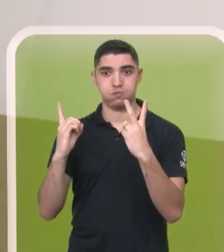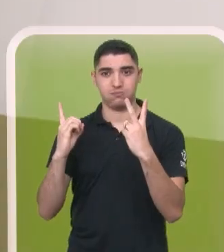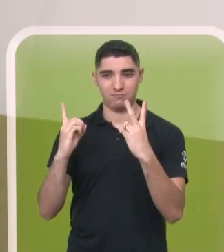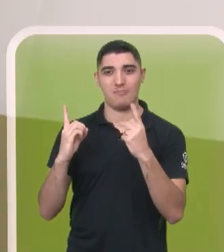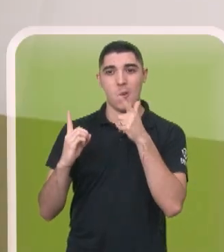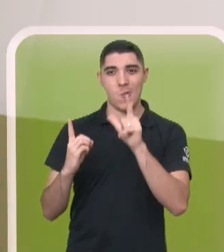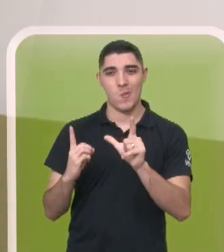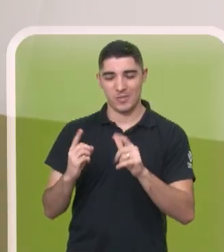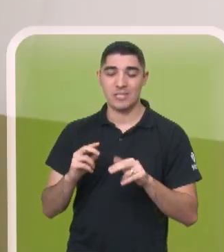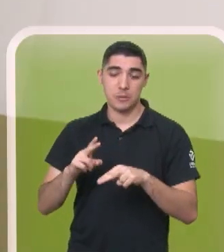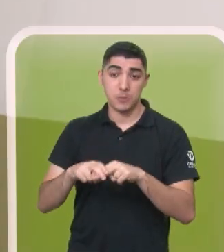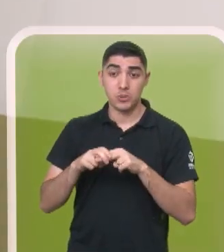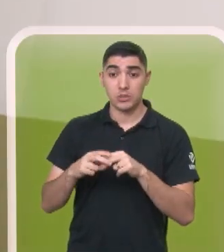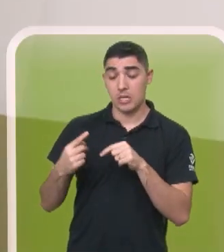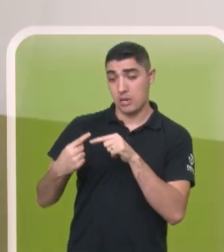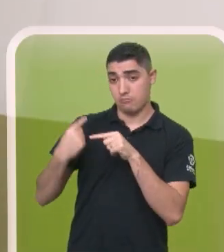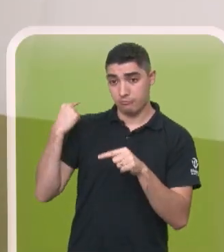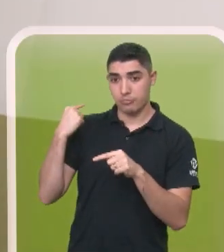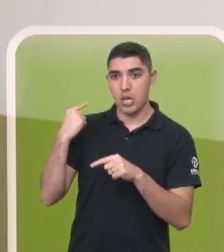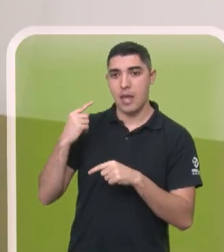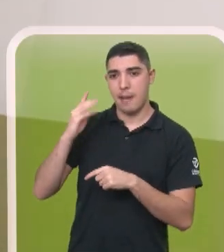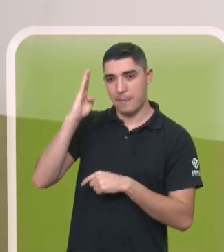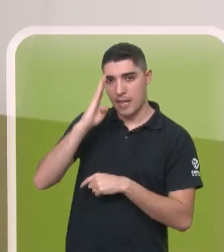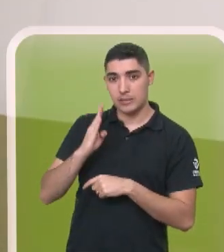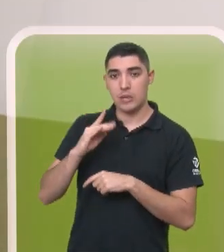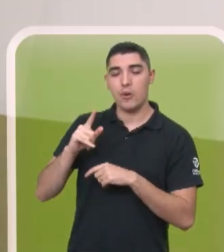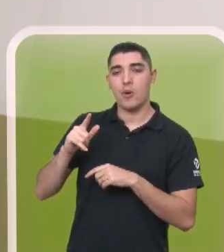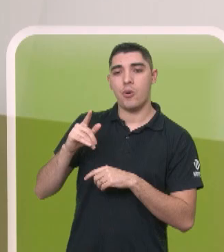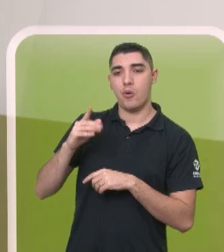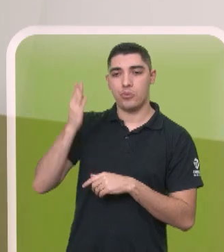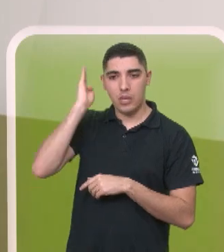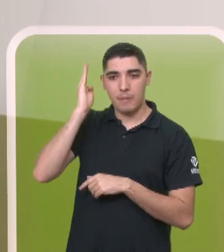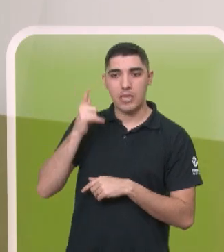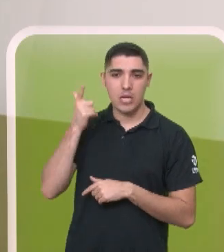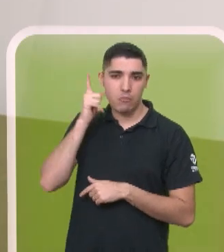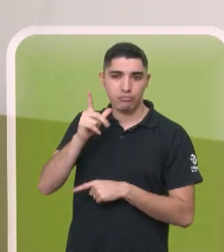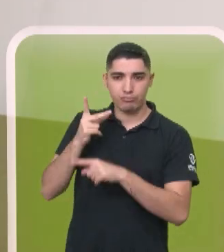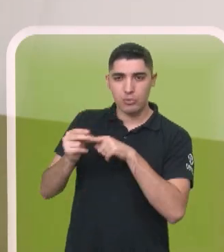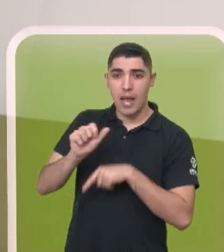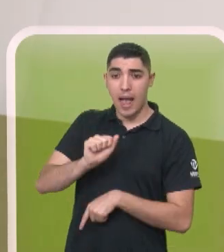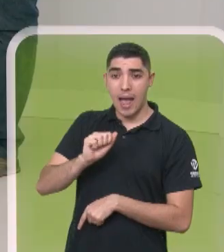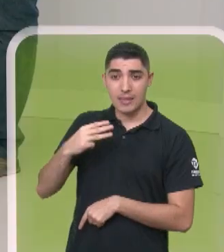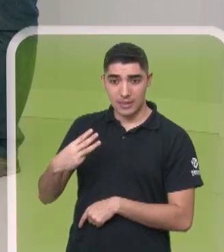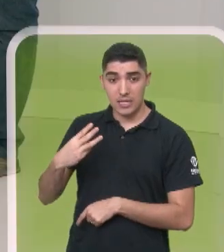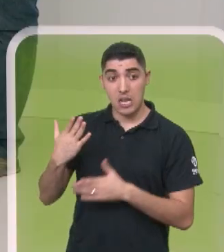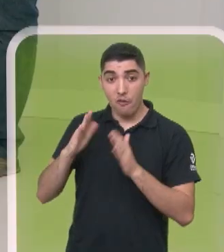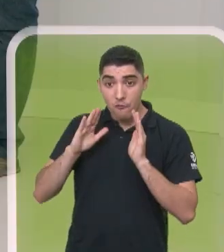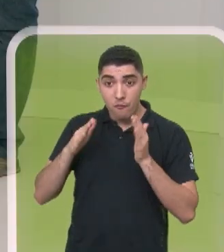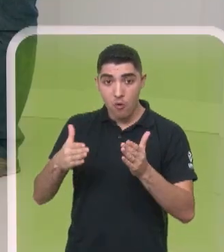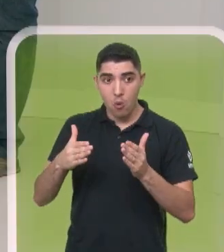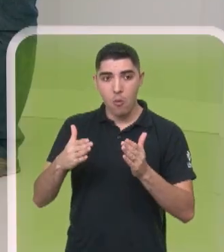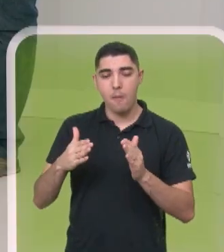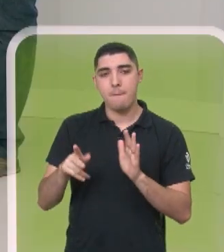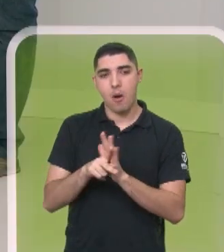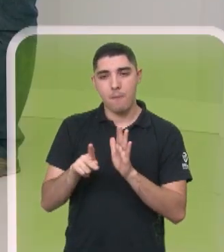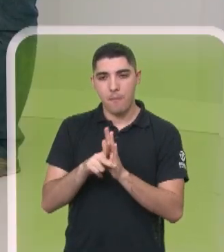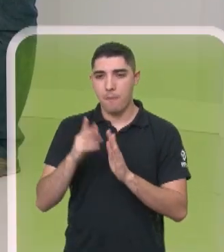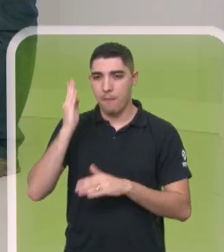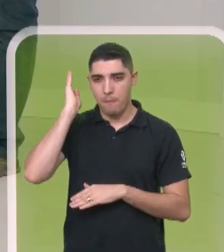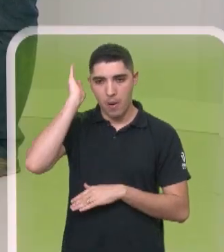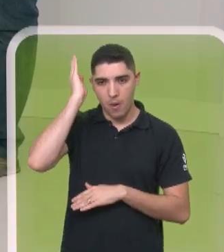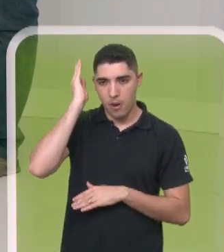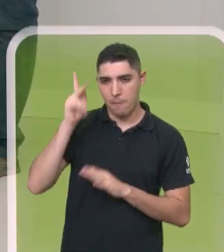Agora acabado o Campeonato Brasileiro, para o Taubaté, campeão da Série A3, agora ele foca no Campeonato Paulista. Hoje tem Pinda e